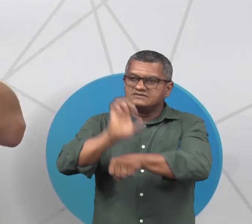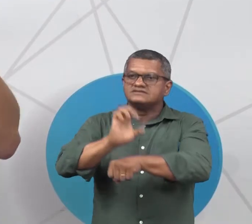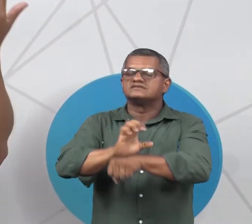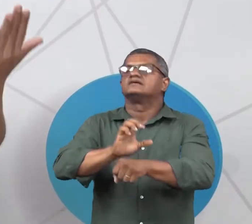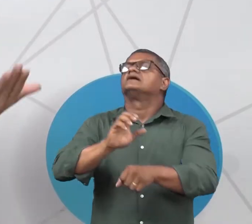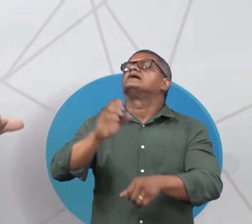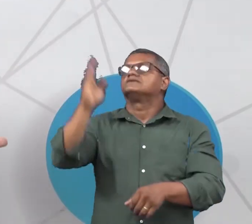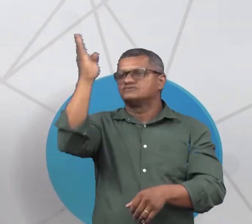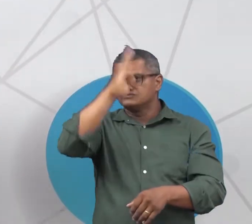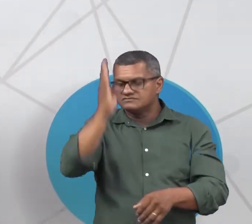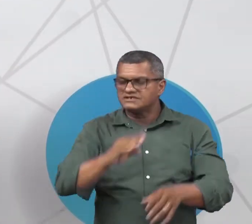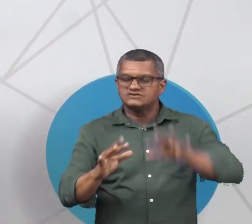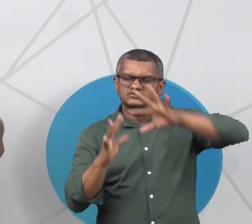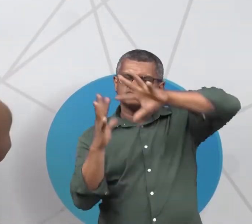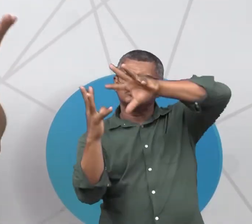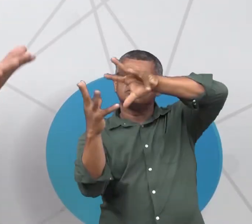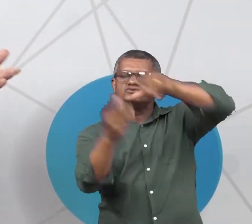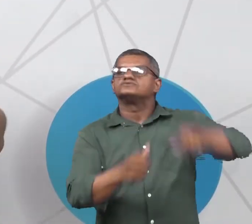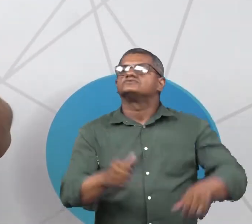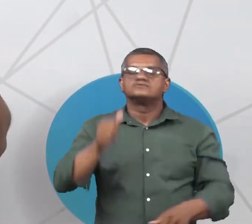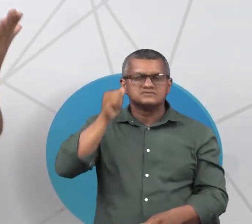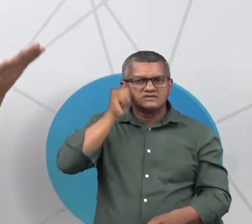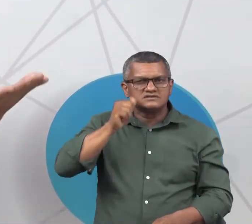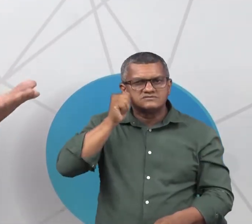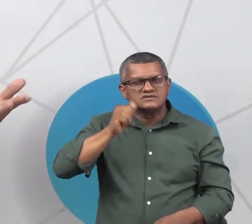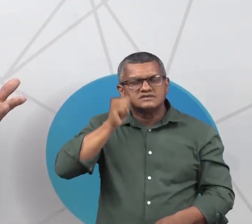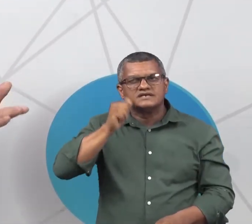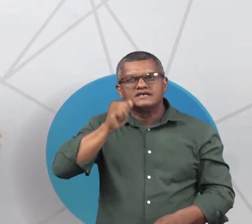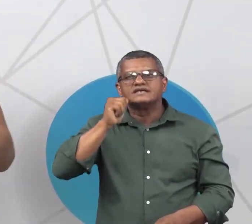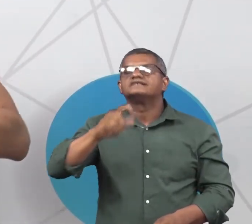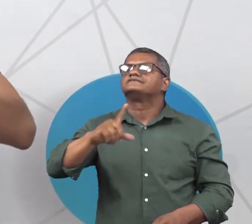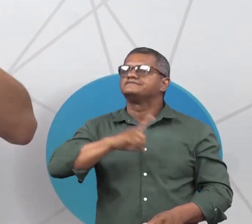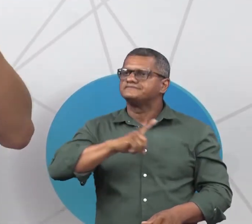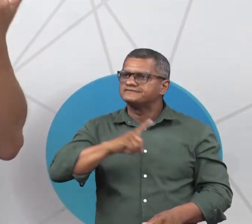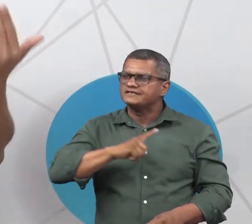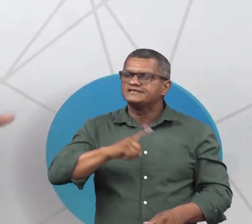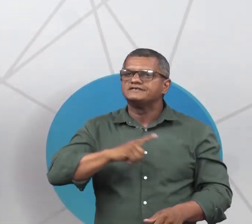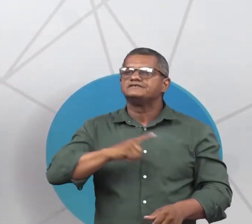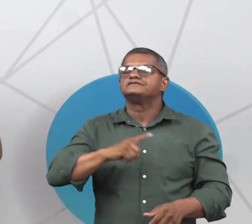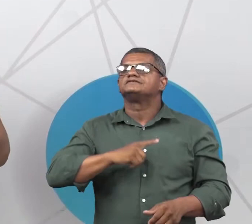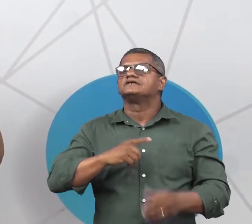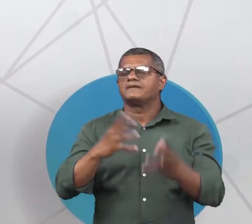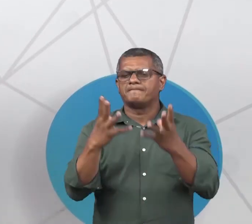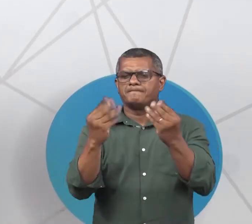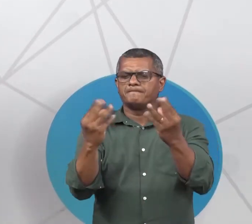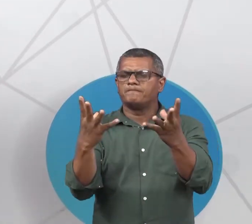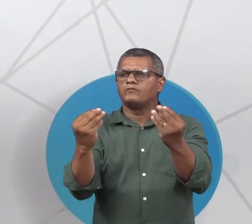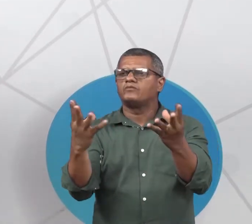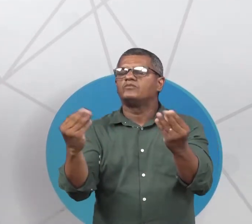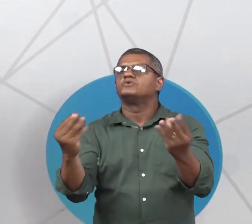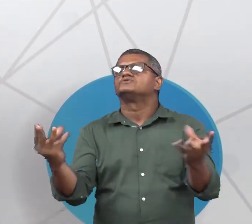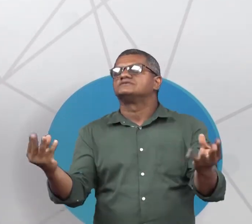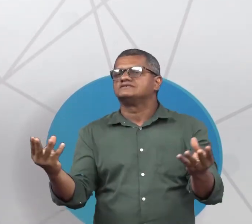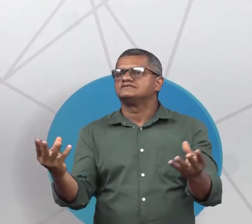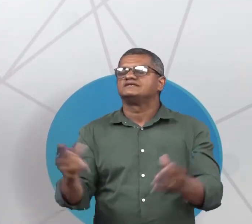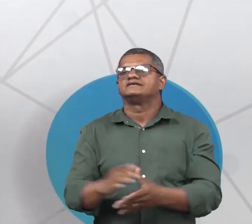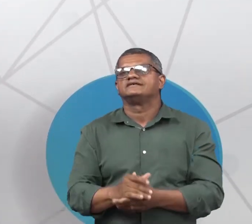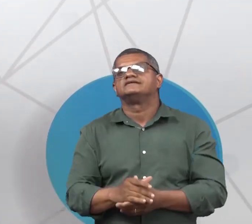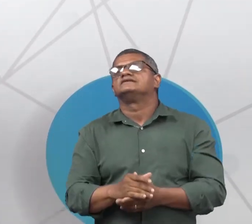país, mas no mundo inteiro. As mulheres, elas formam uma parcela considerável da